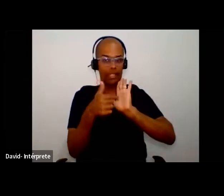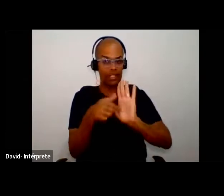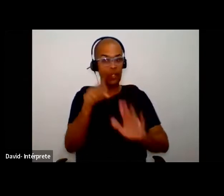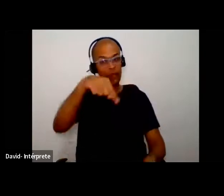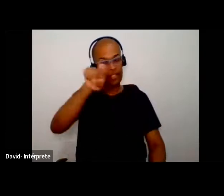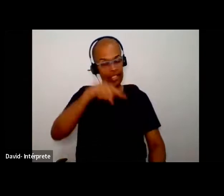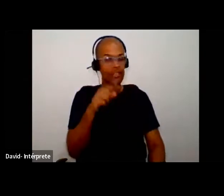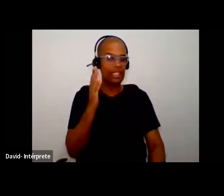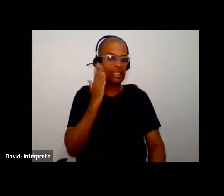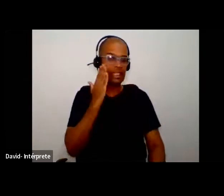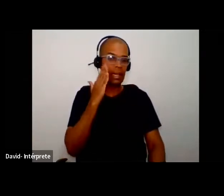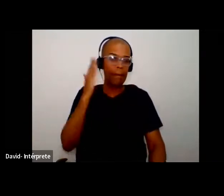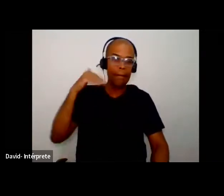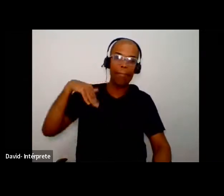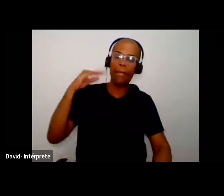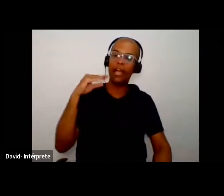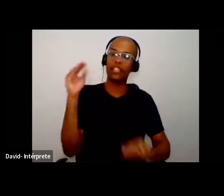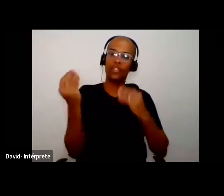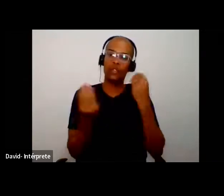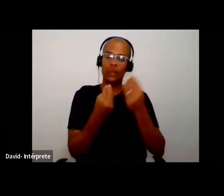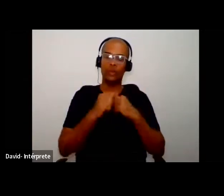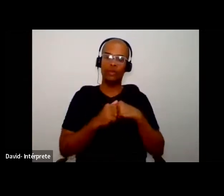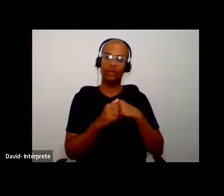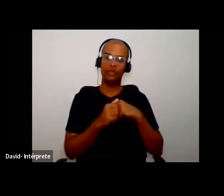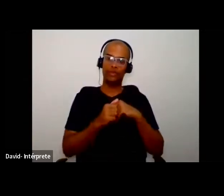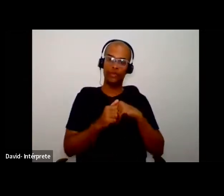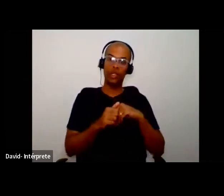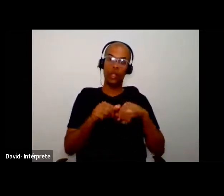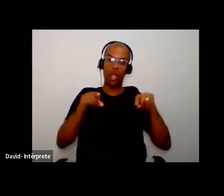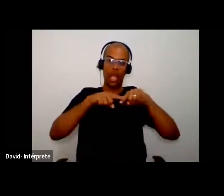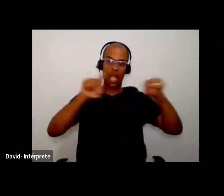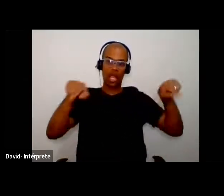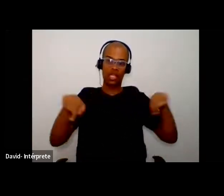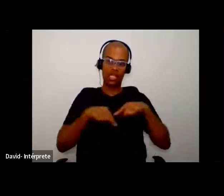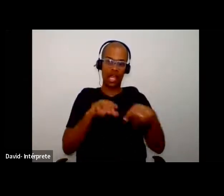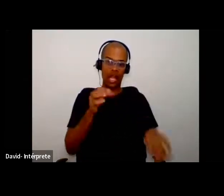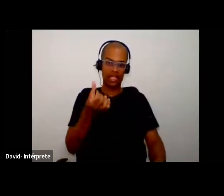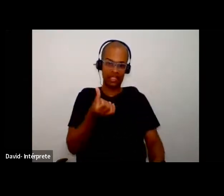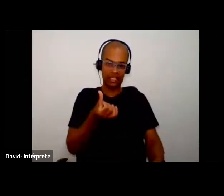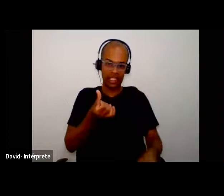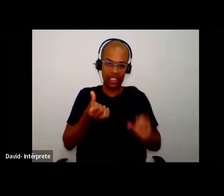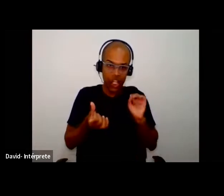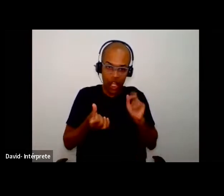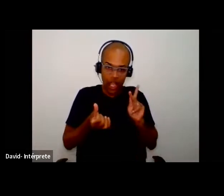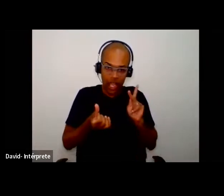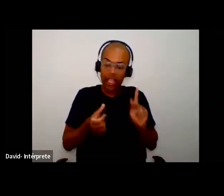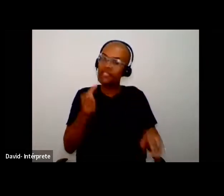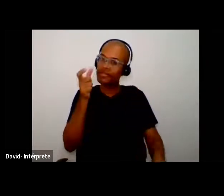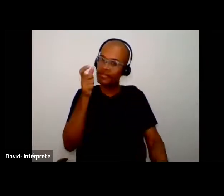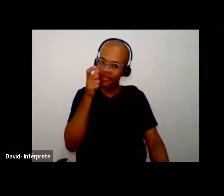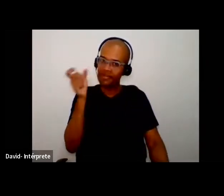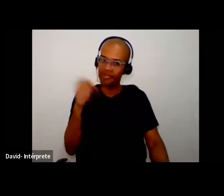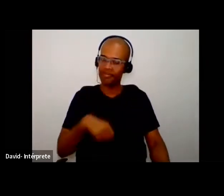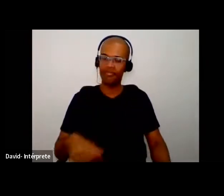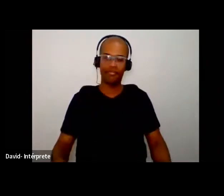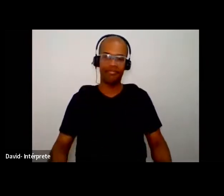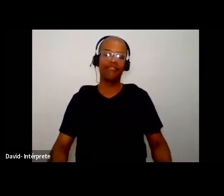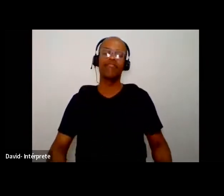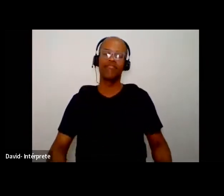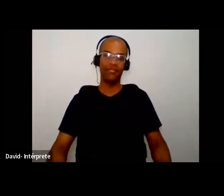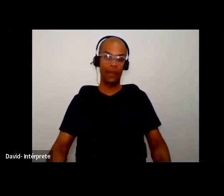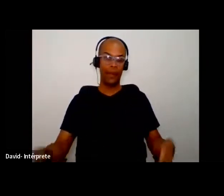um pouco mais sobre isso. Recomendo rapidamente, sala 6, ok? Vejam lá. Então, com essas temáticas,